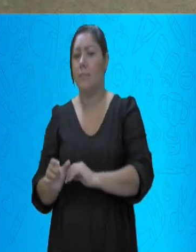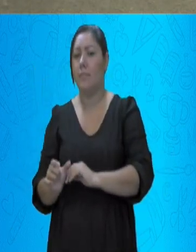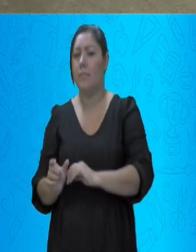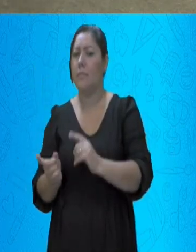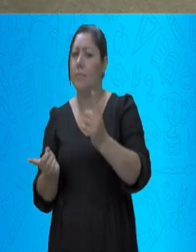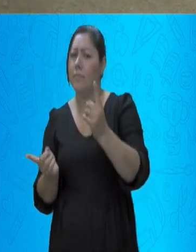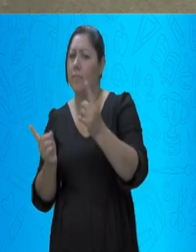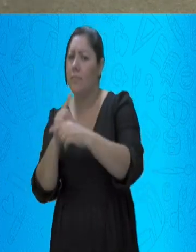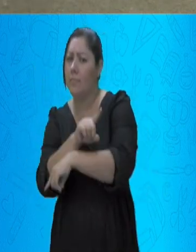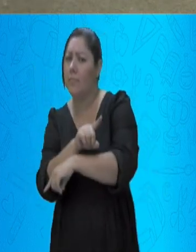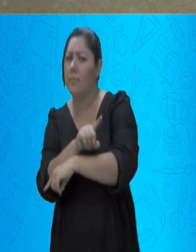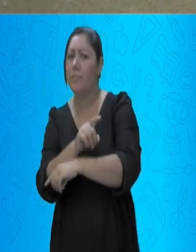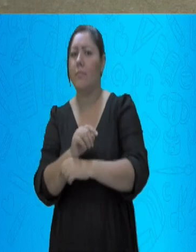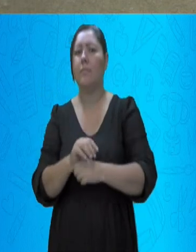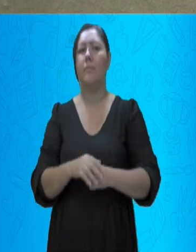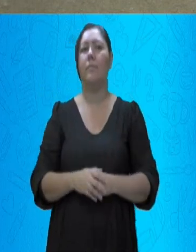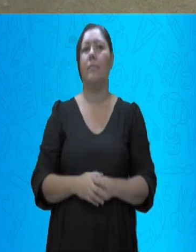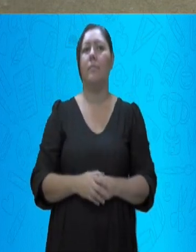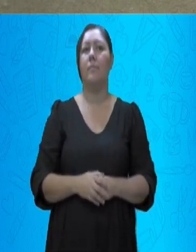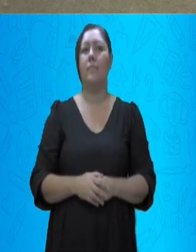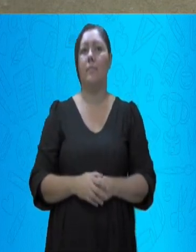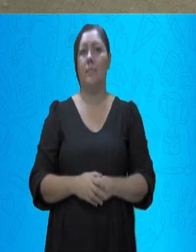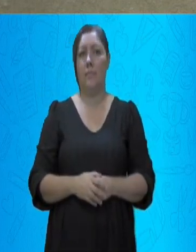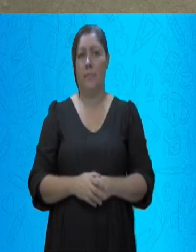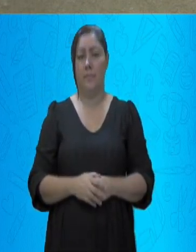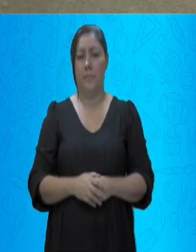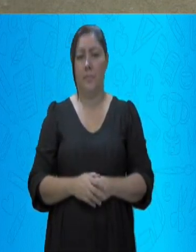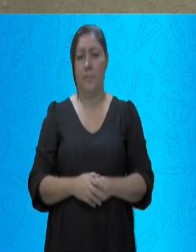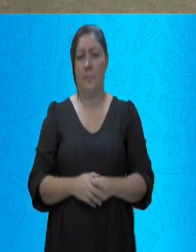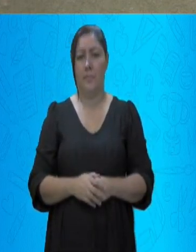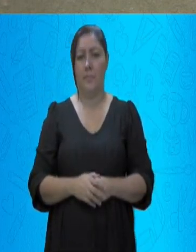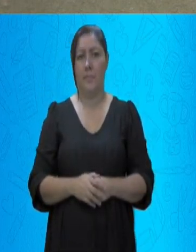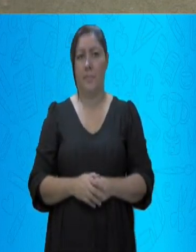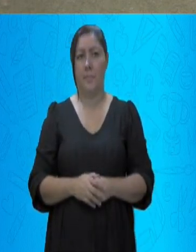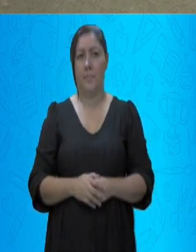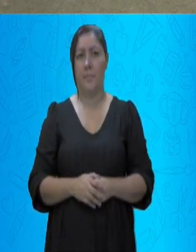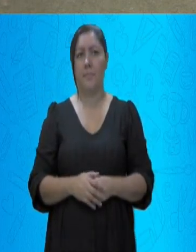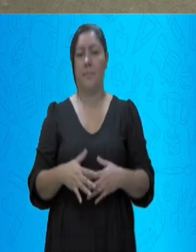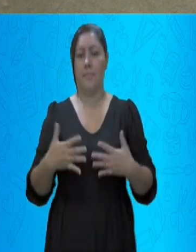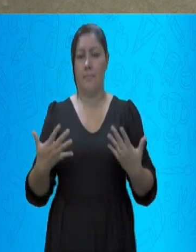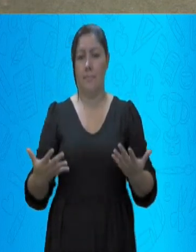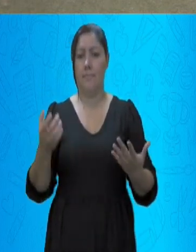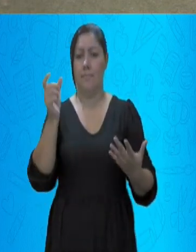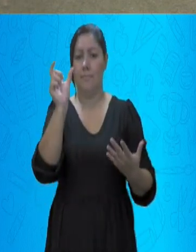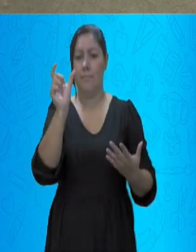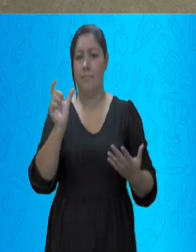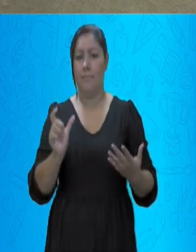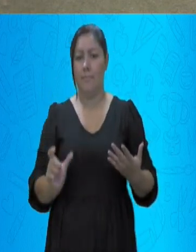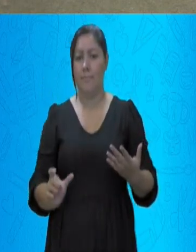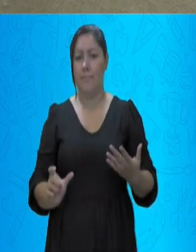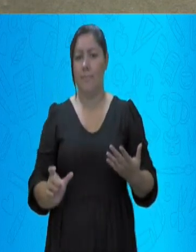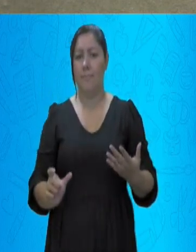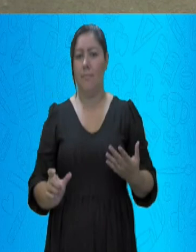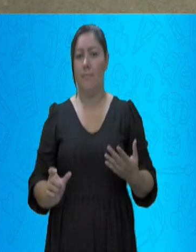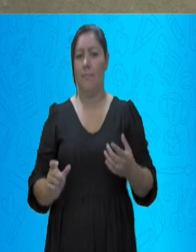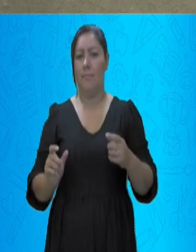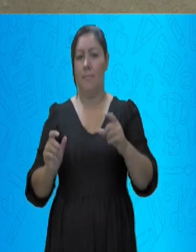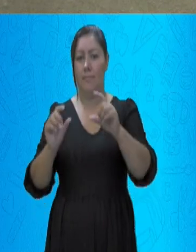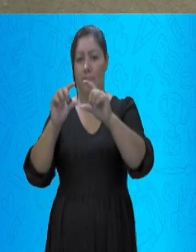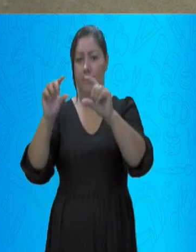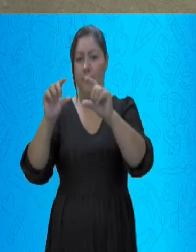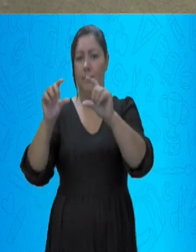está no final, outra hora o carro está no início. Então, essas duas palavras em destaque